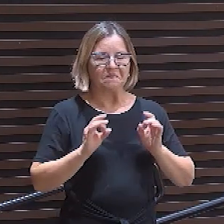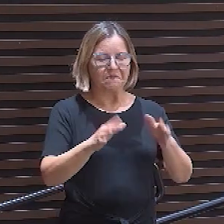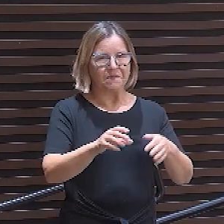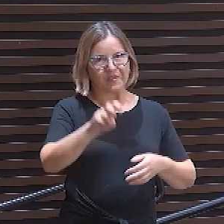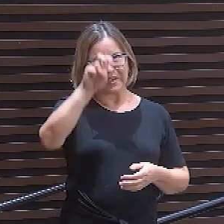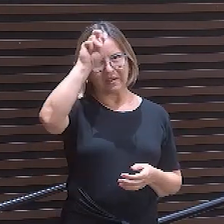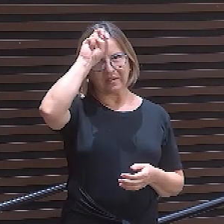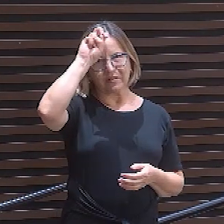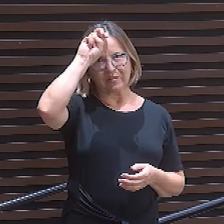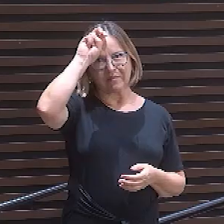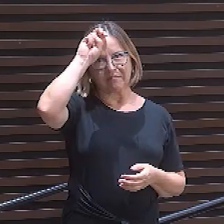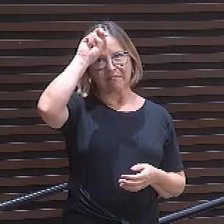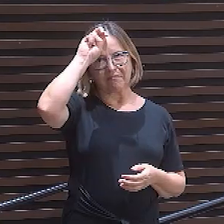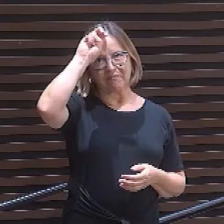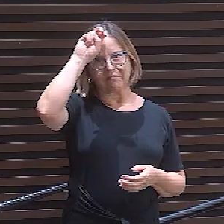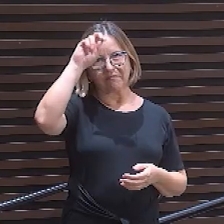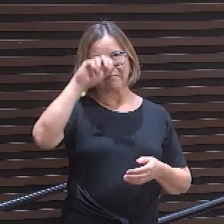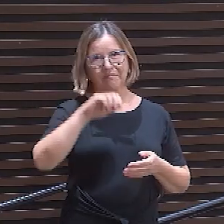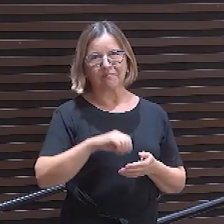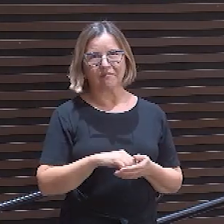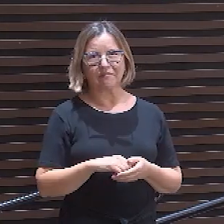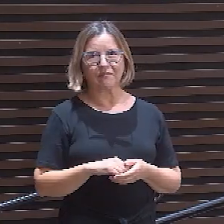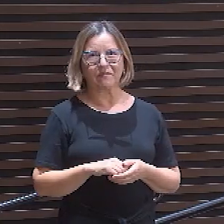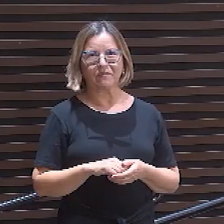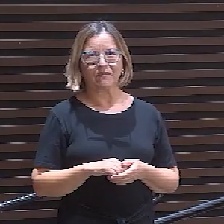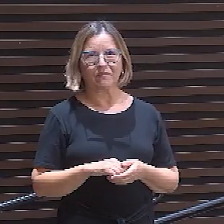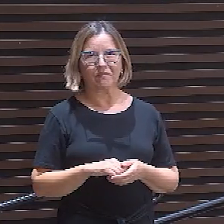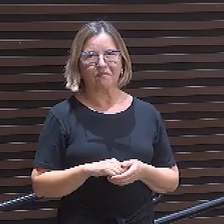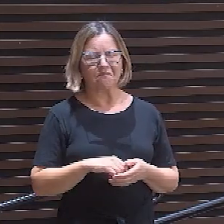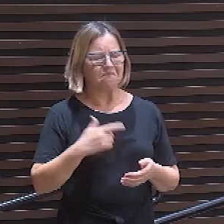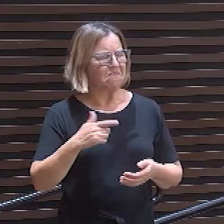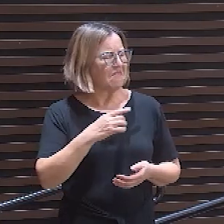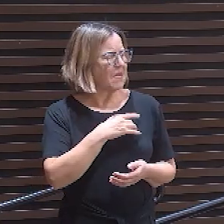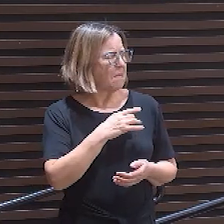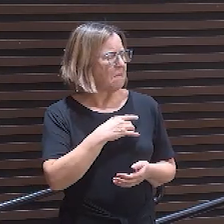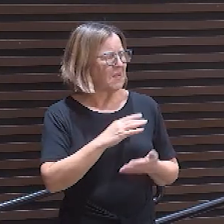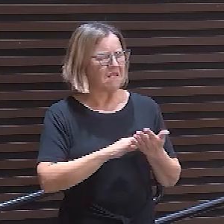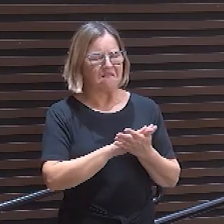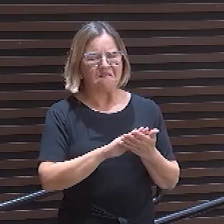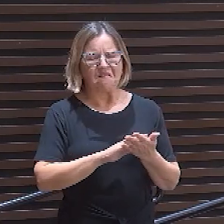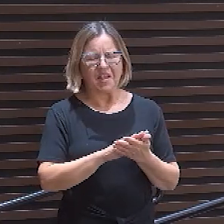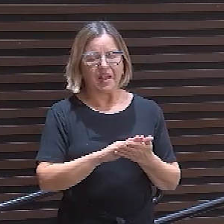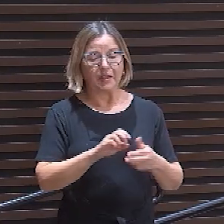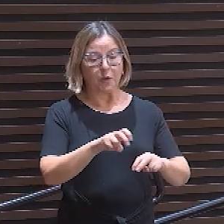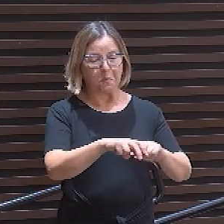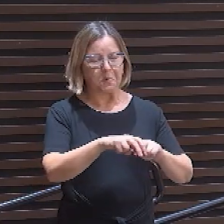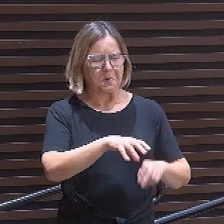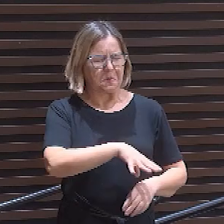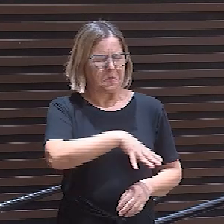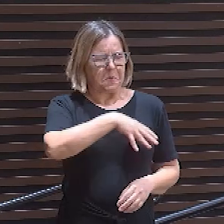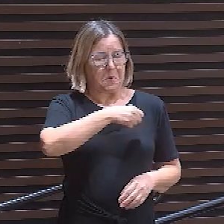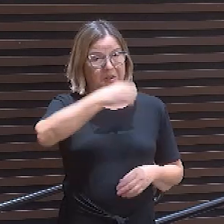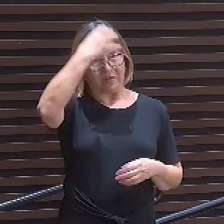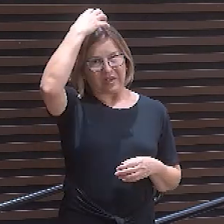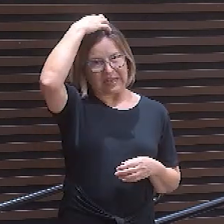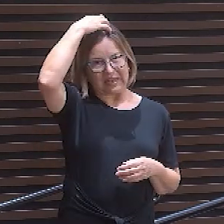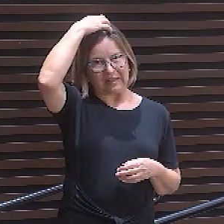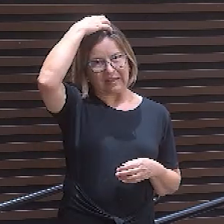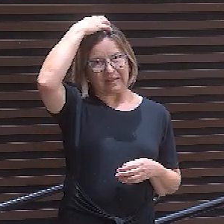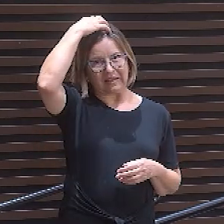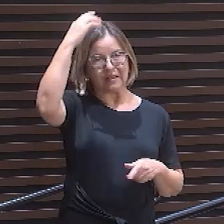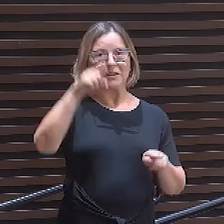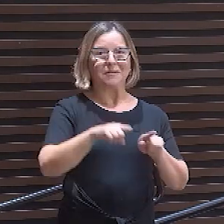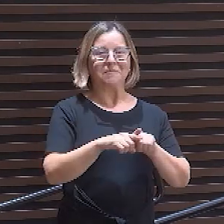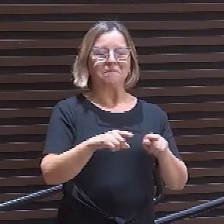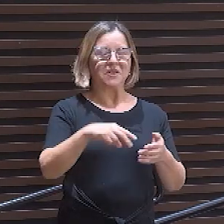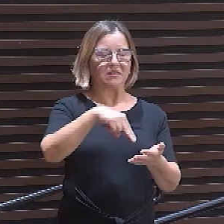abandonou o Egito, não ficou amedrontado com a cólera do rei, antes permaneceu